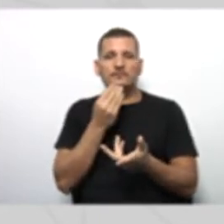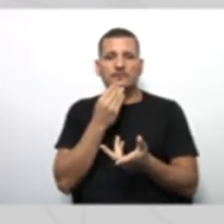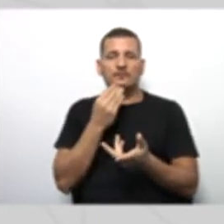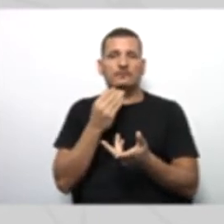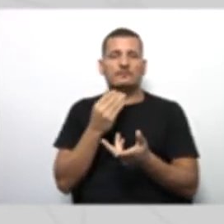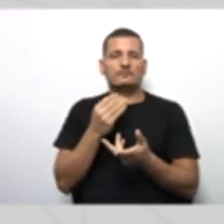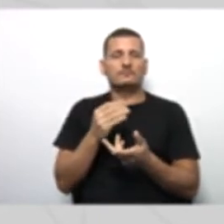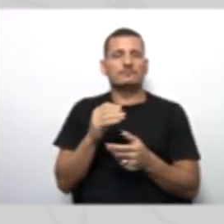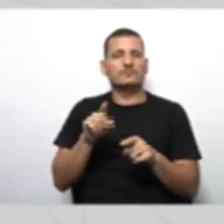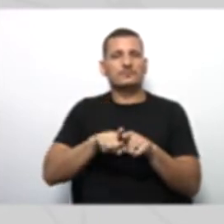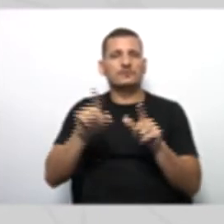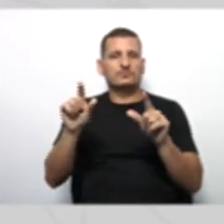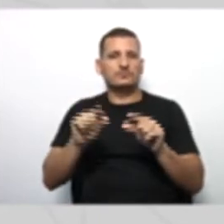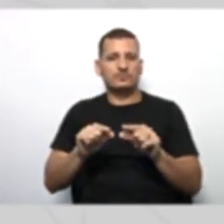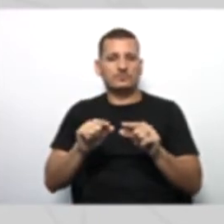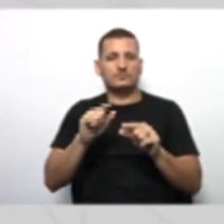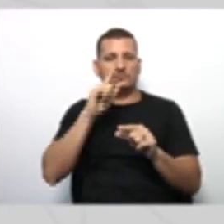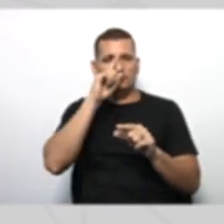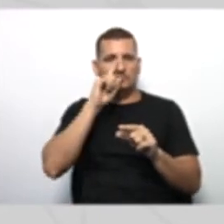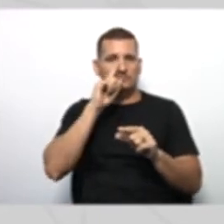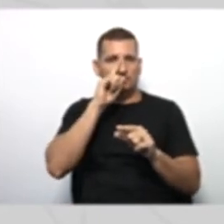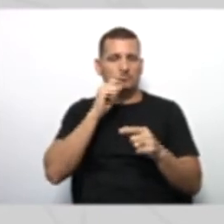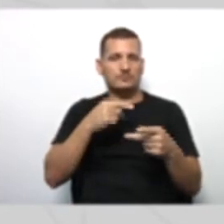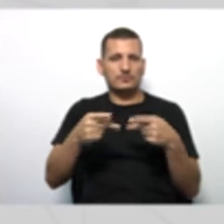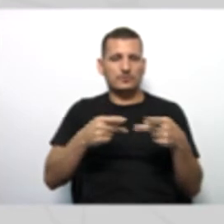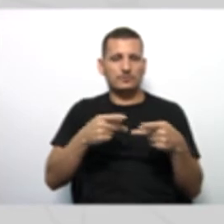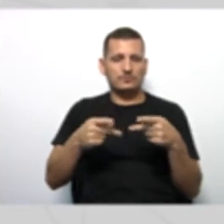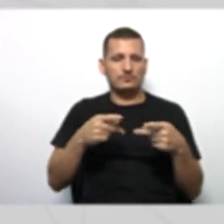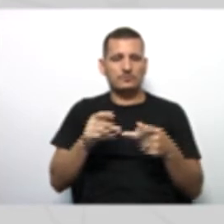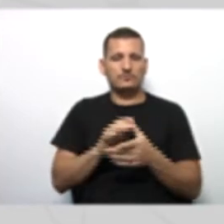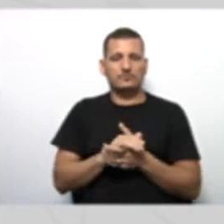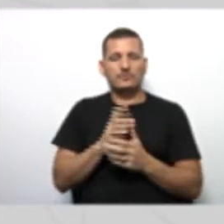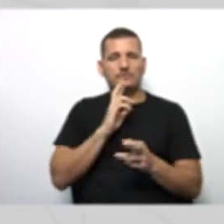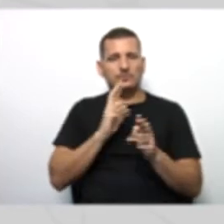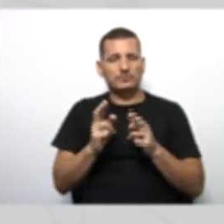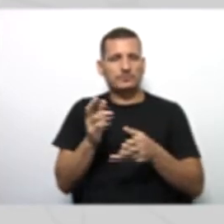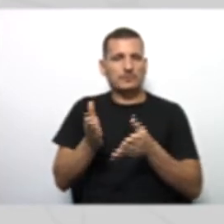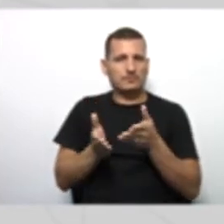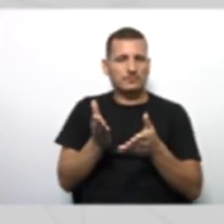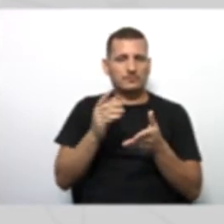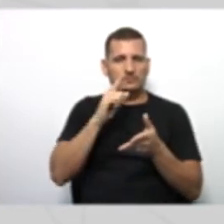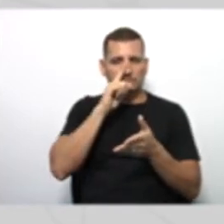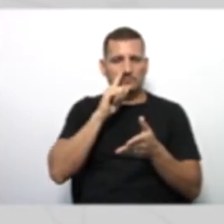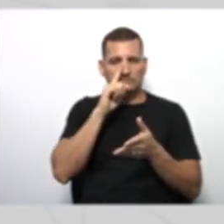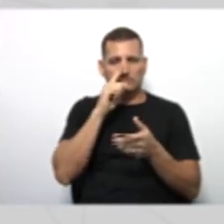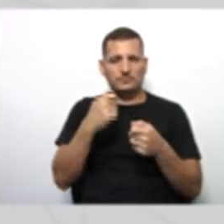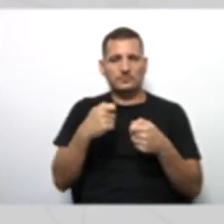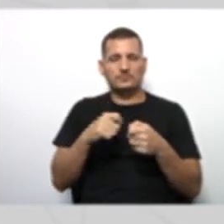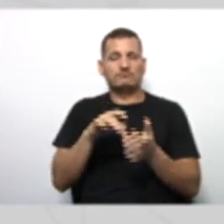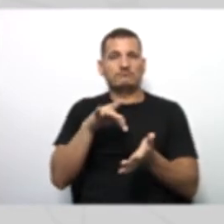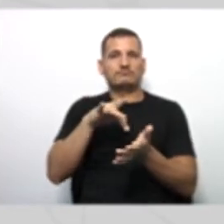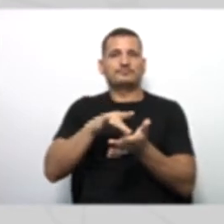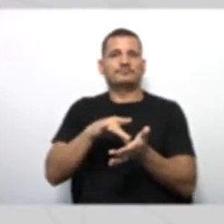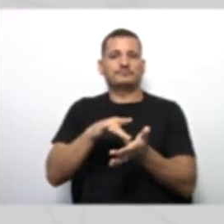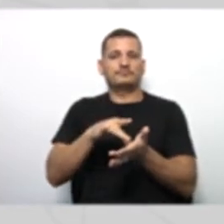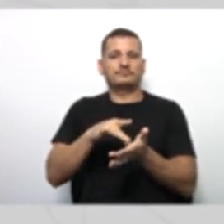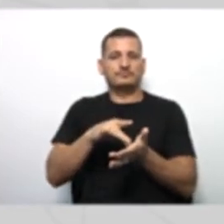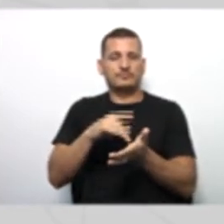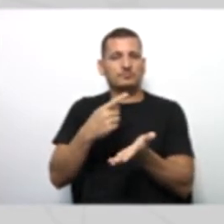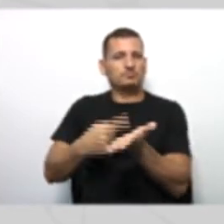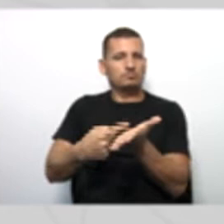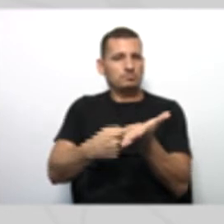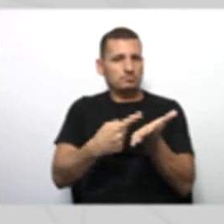que você tenha, você tem que determinar qual é a ação que você vai executar. Você não pode identificar um risco e